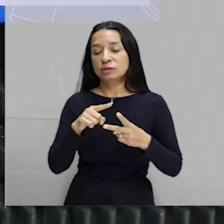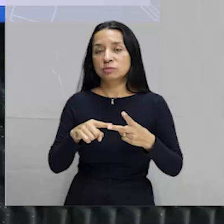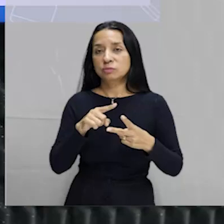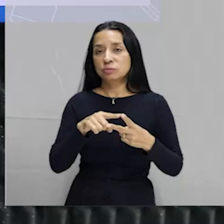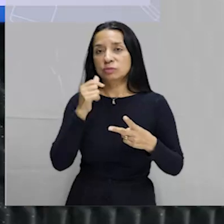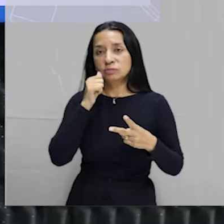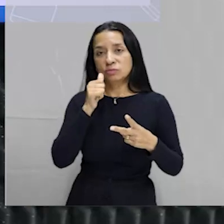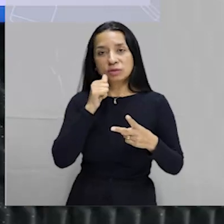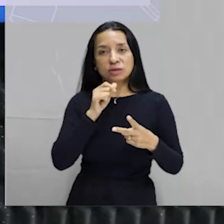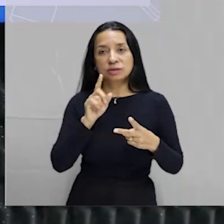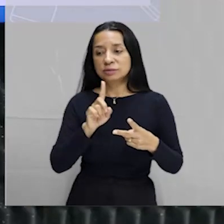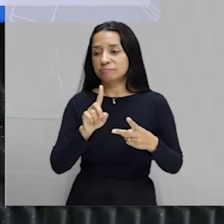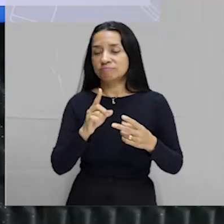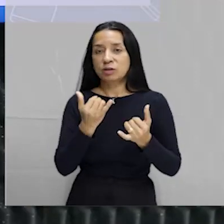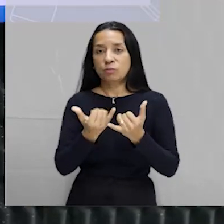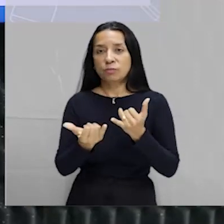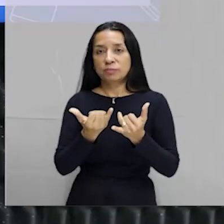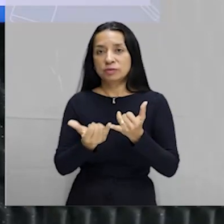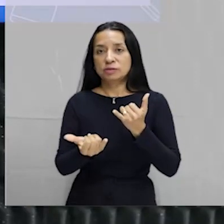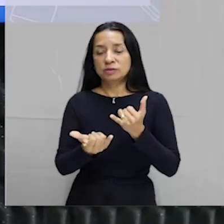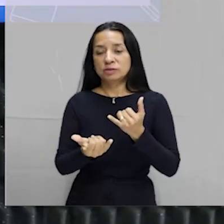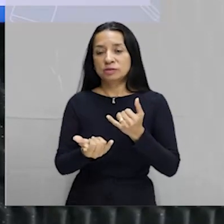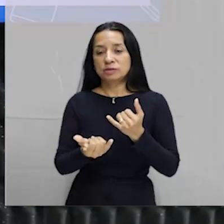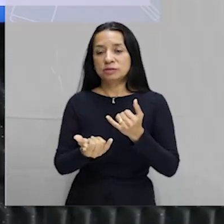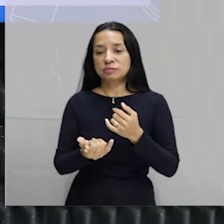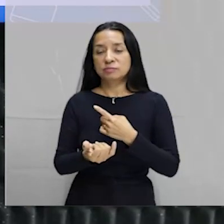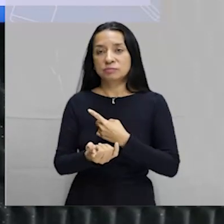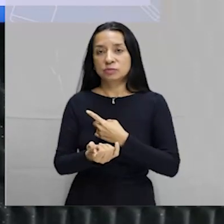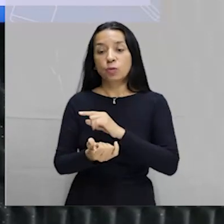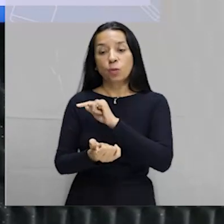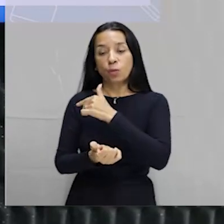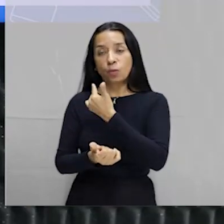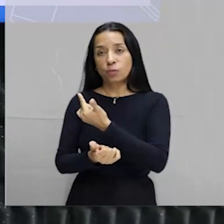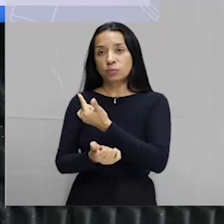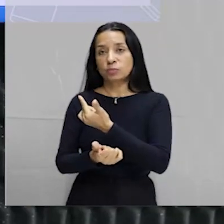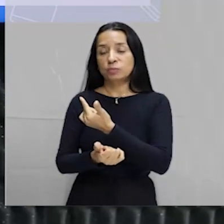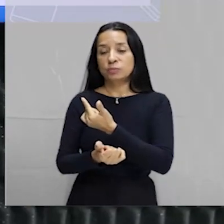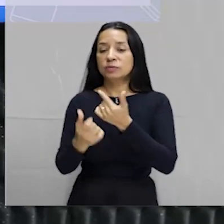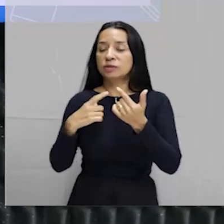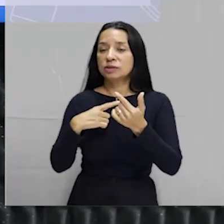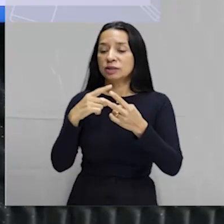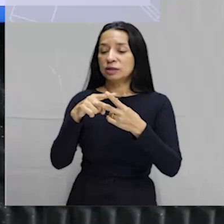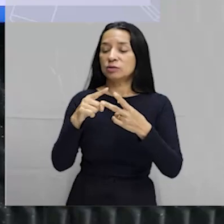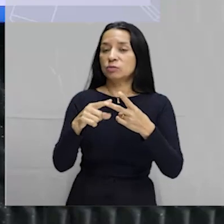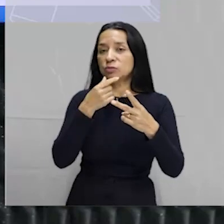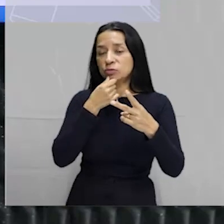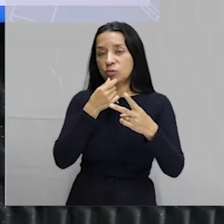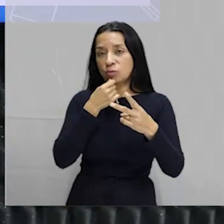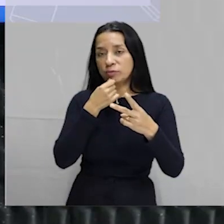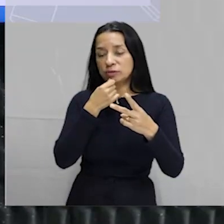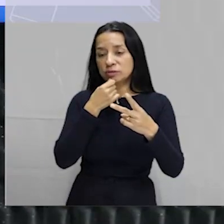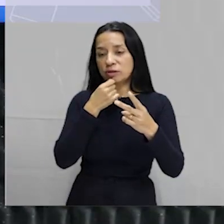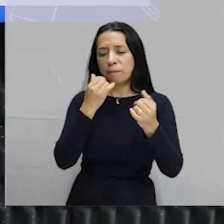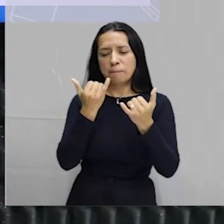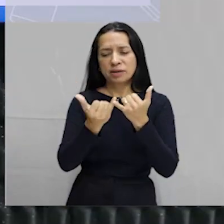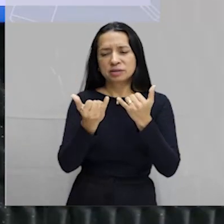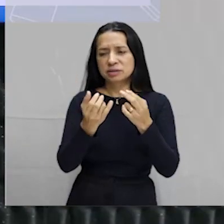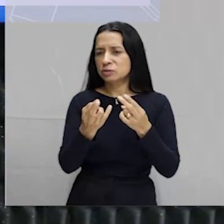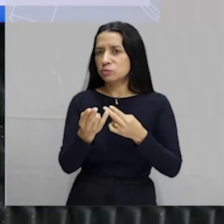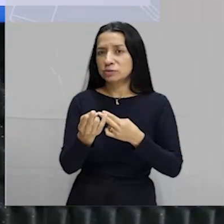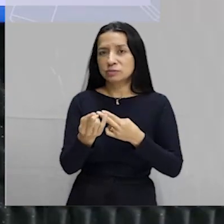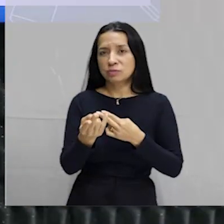idênticas, ok? No caso dos gêmeos univitelínicos, não. Ou eu vou ter 2 homens idênticos, ou eu vou